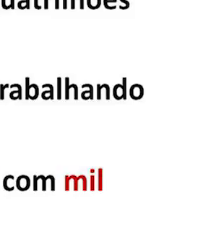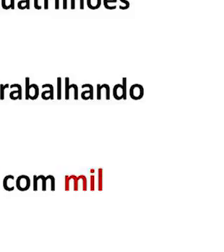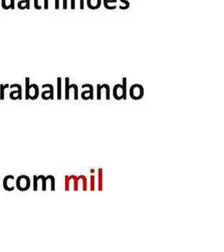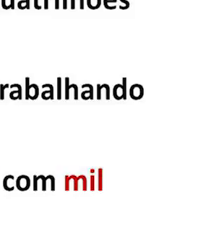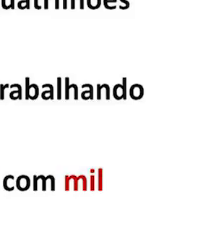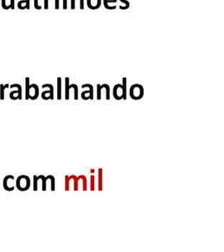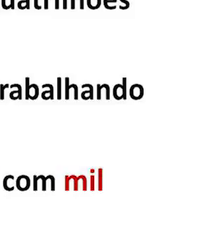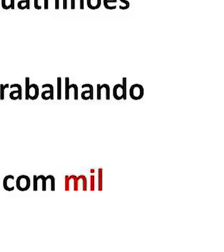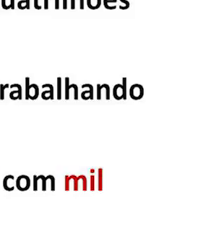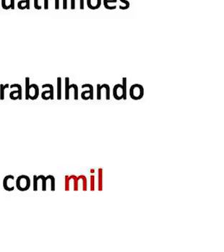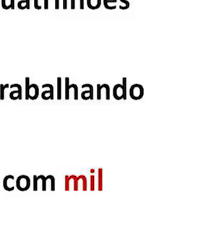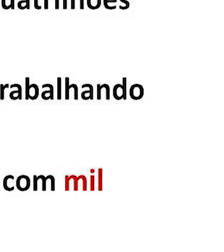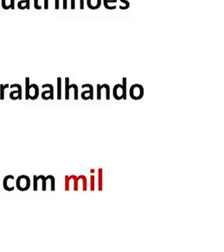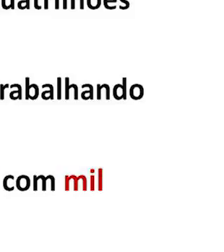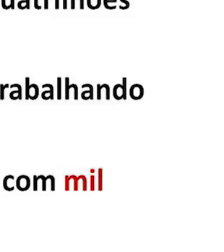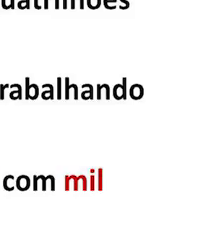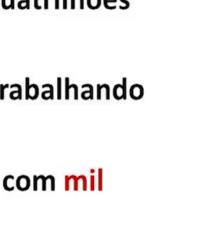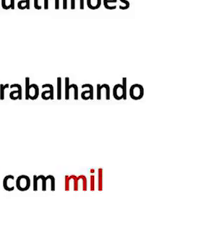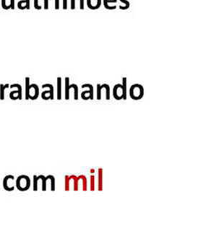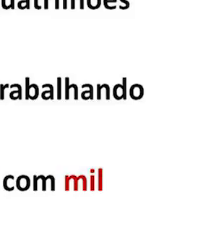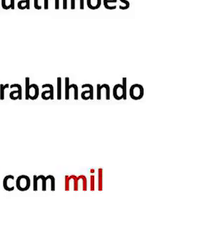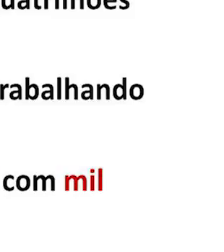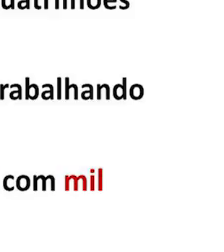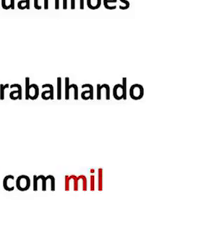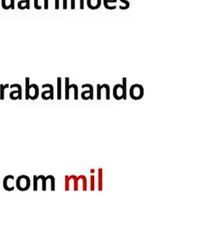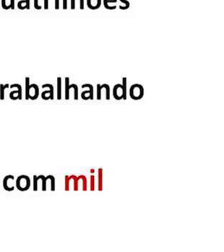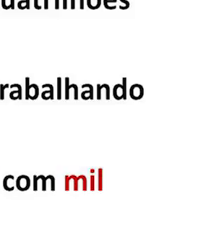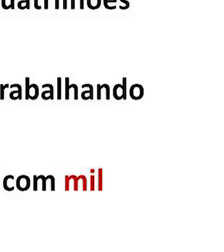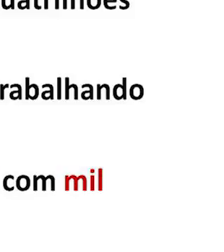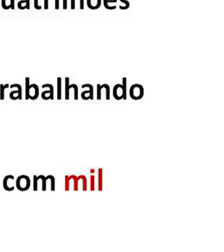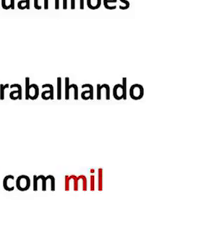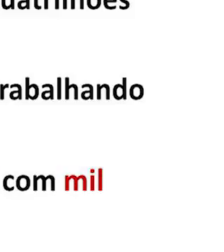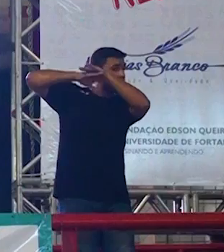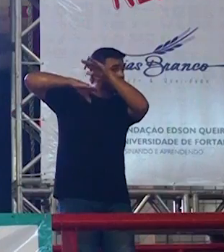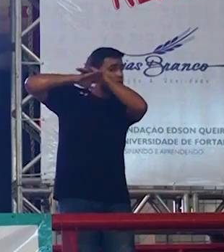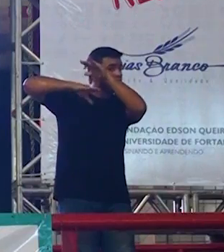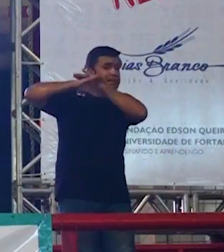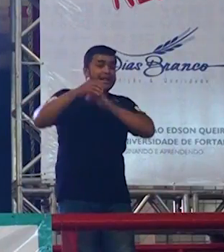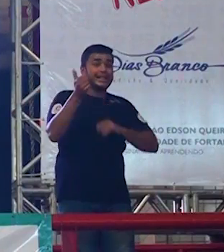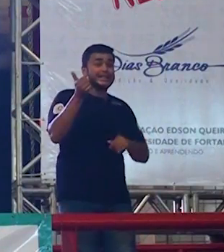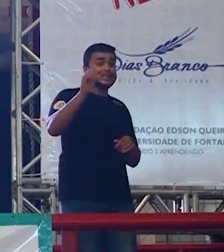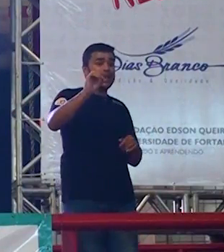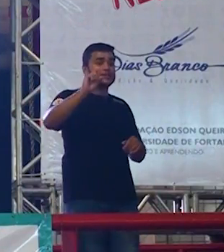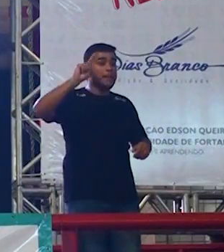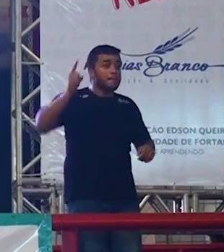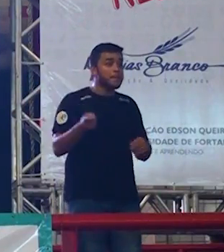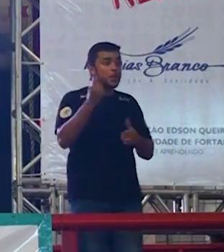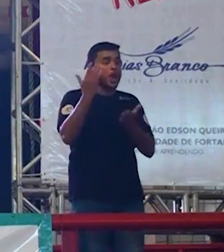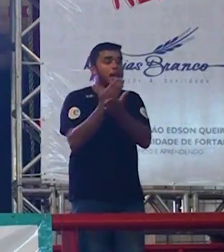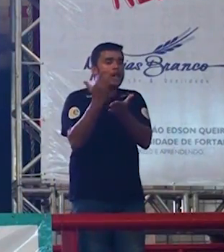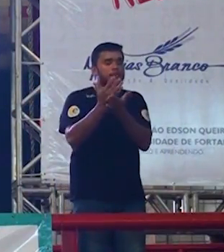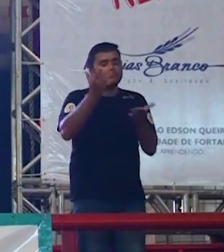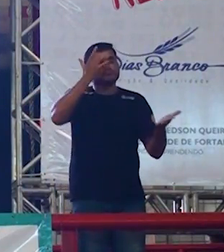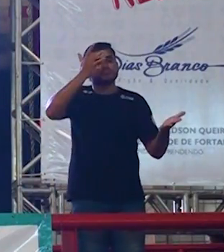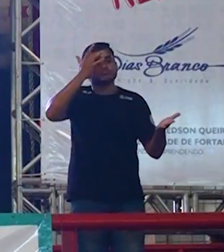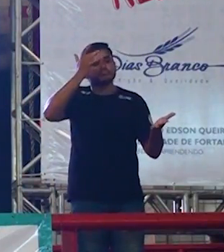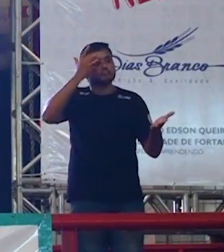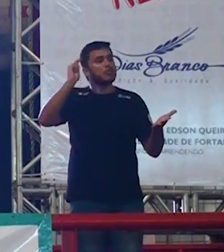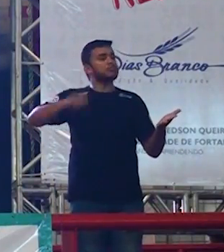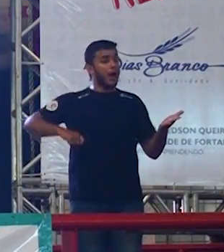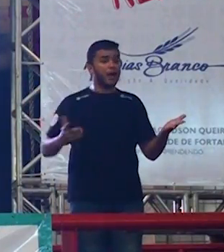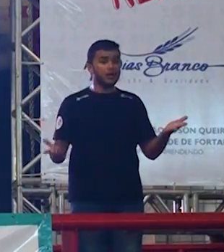armazenar mais de 10 milhões de livros com 1000 páginas. Então, por maior que